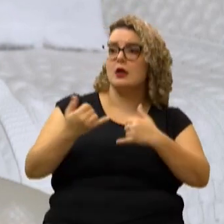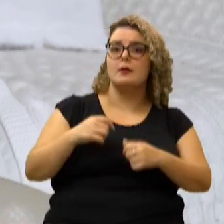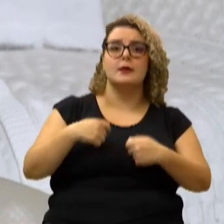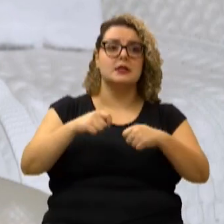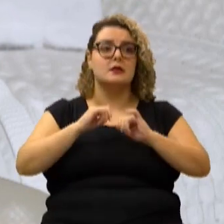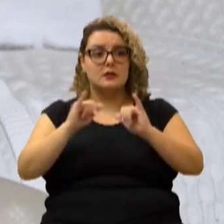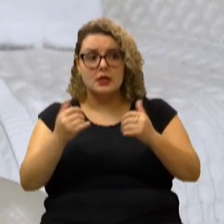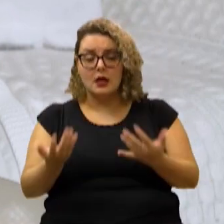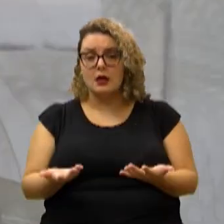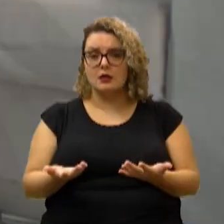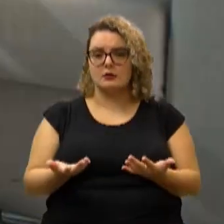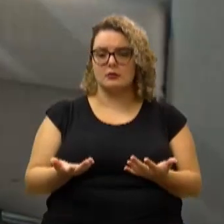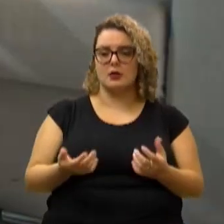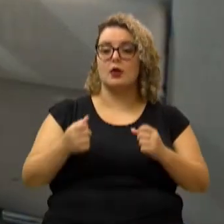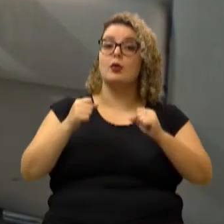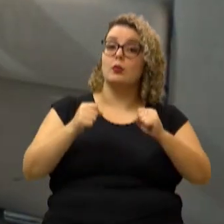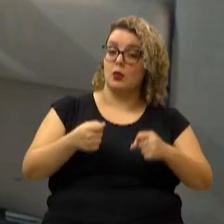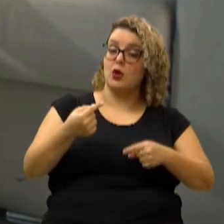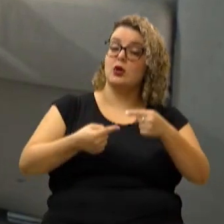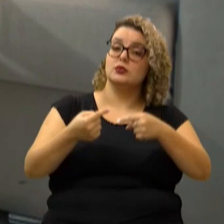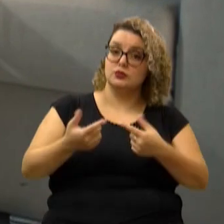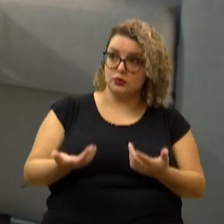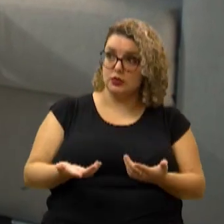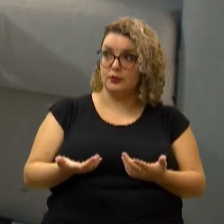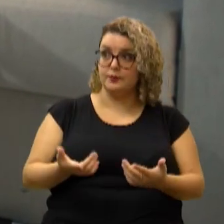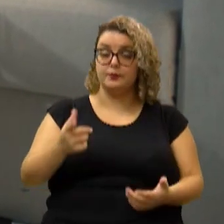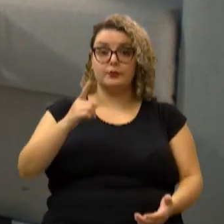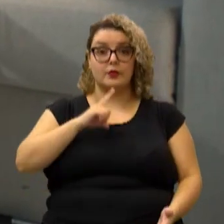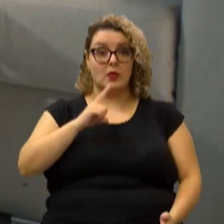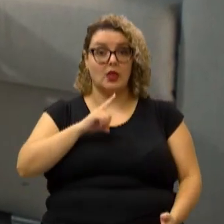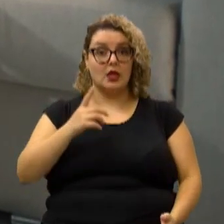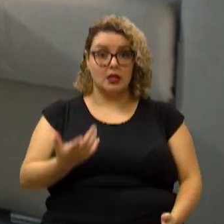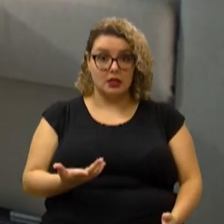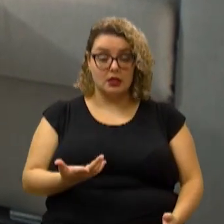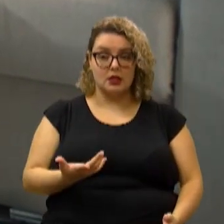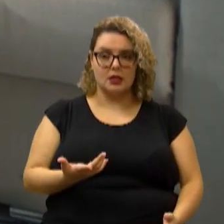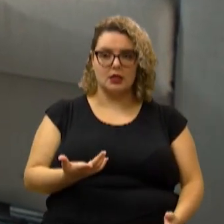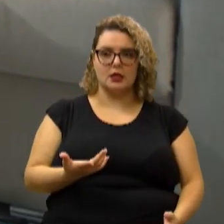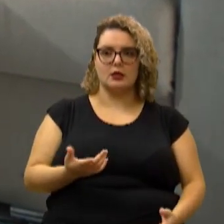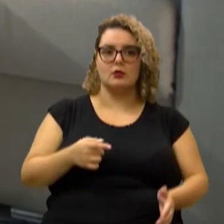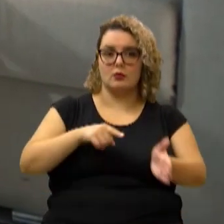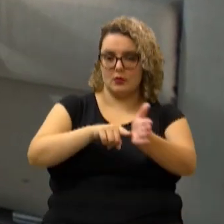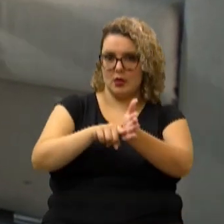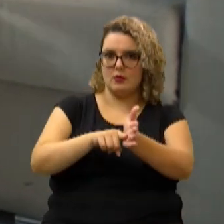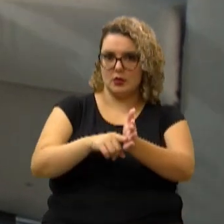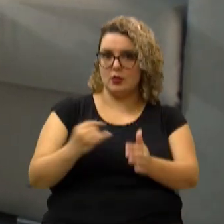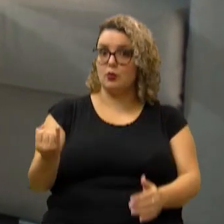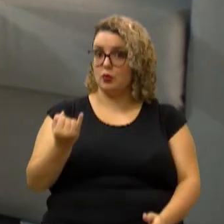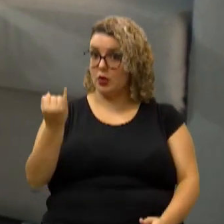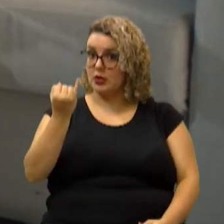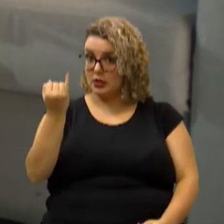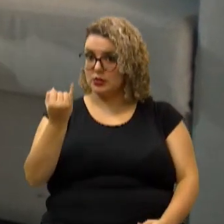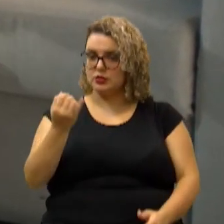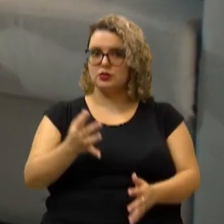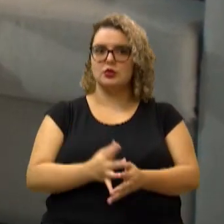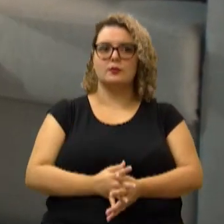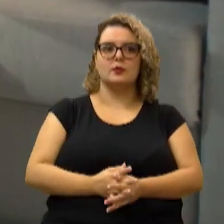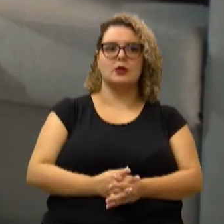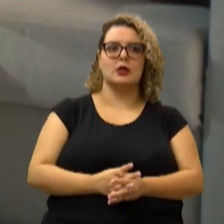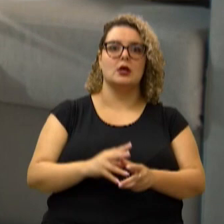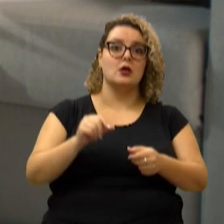avisar não tem que avisar então assim ela pode gerar discussão existe uma pesquisa super interessante